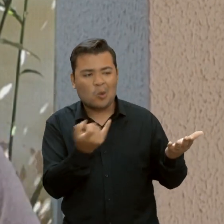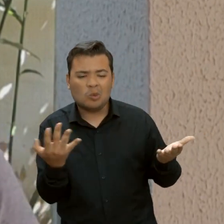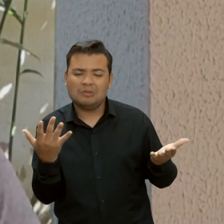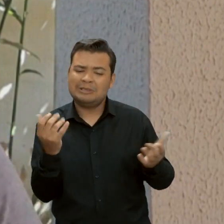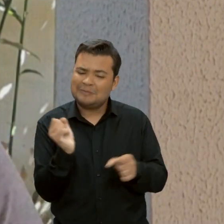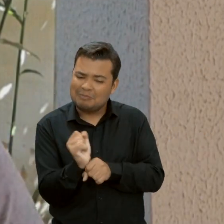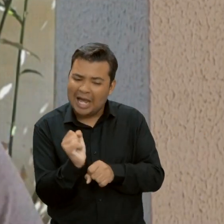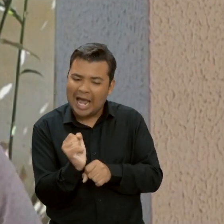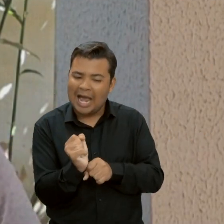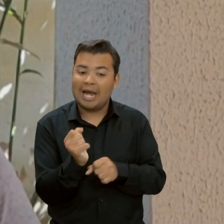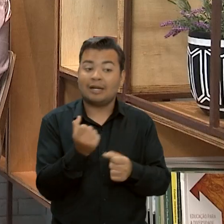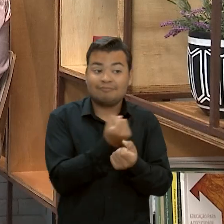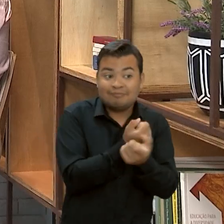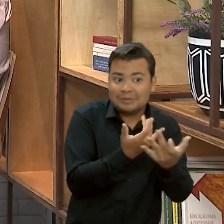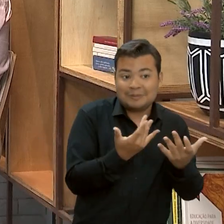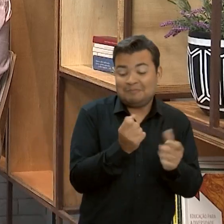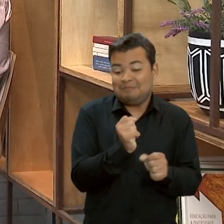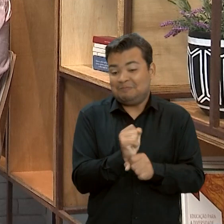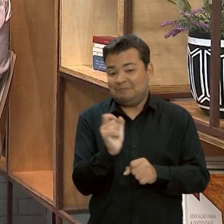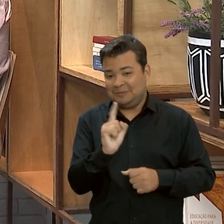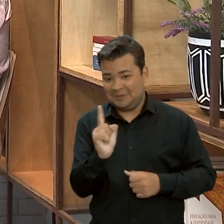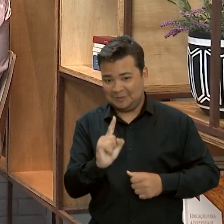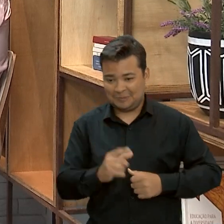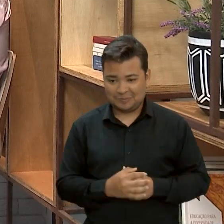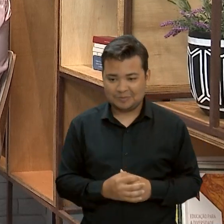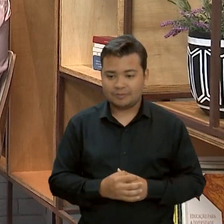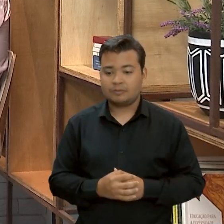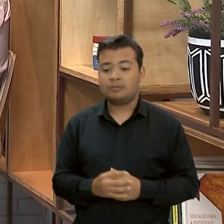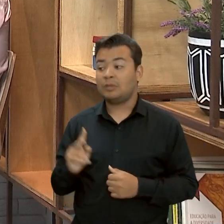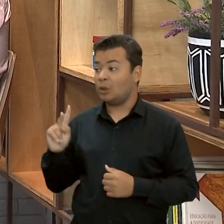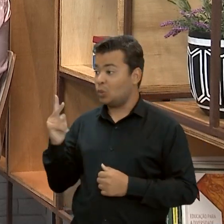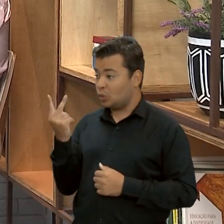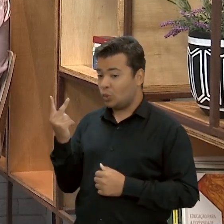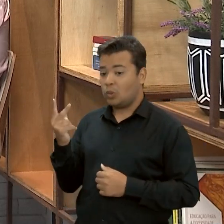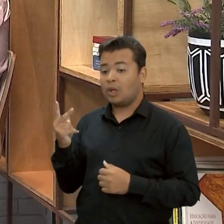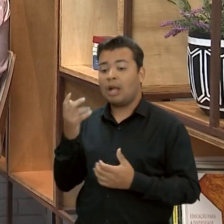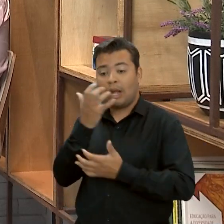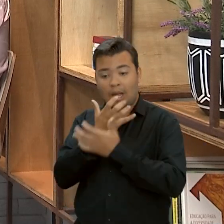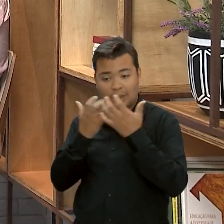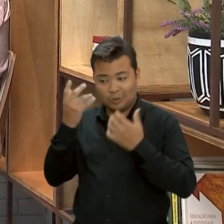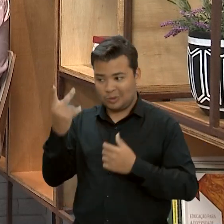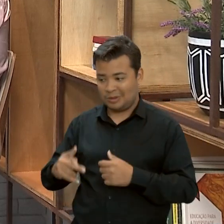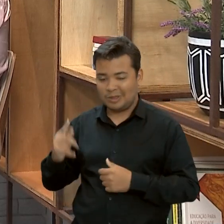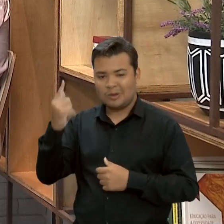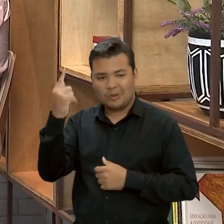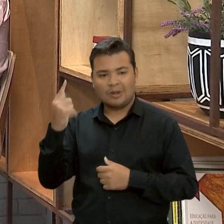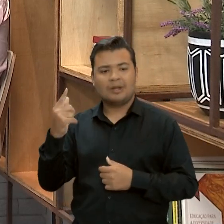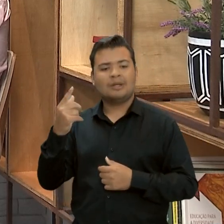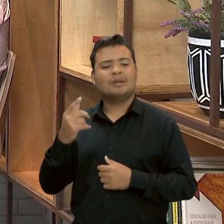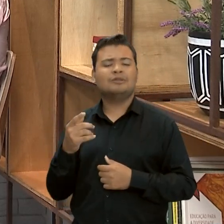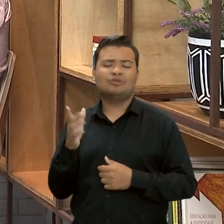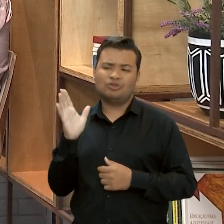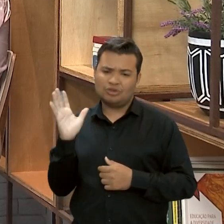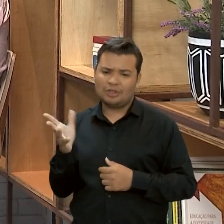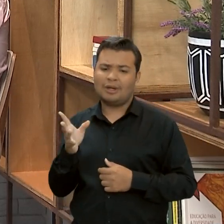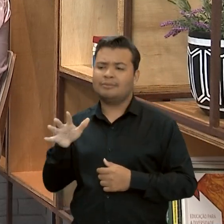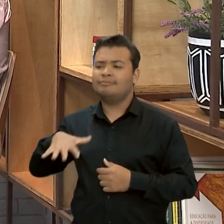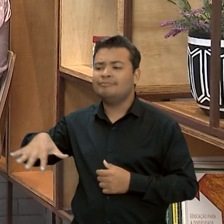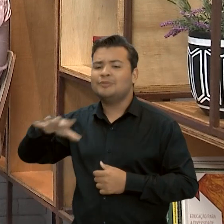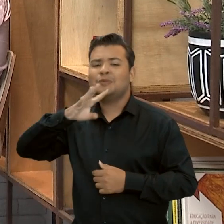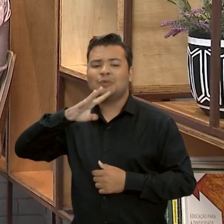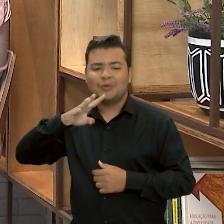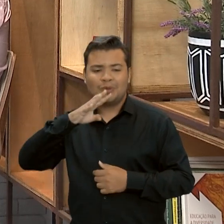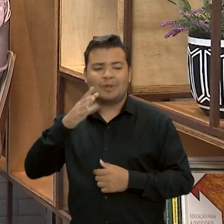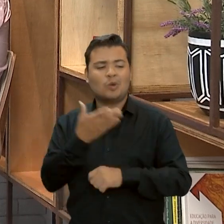inesperadas também. Duas cantoras goianas que assim, o público goiano já está aí acostumado a escutar. Que parceria